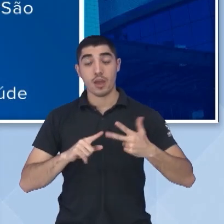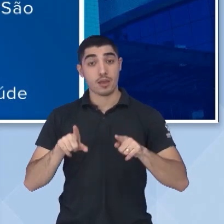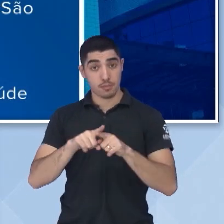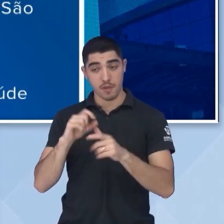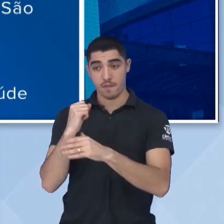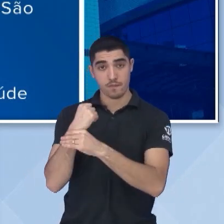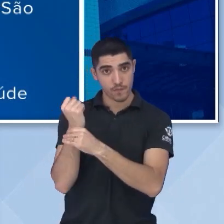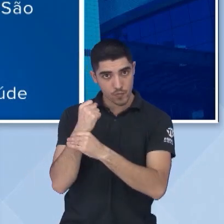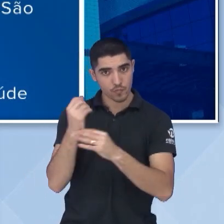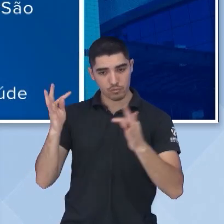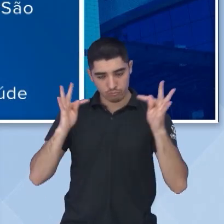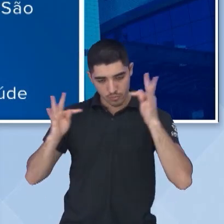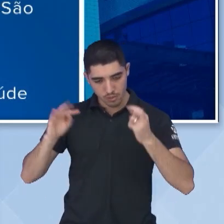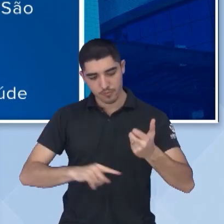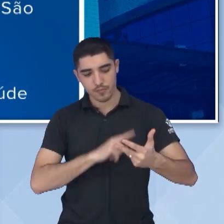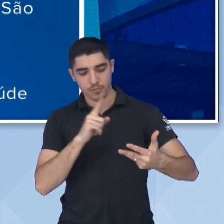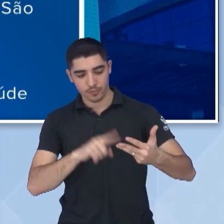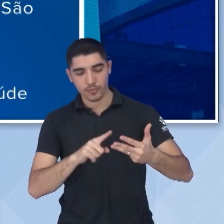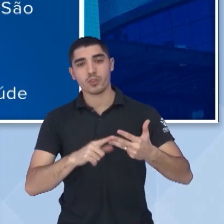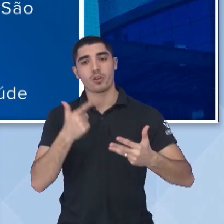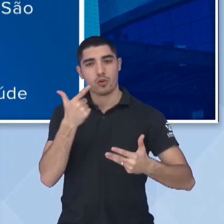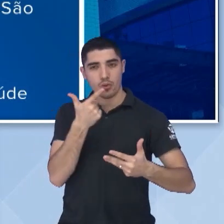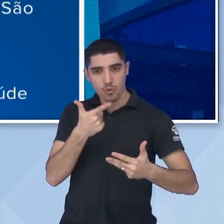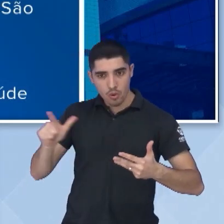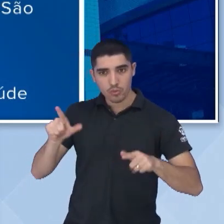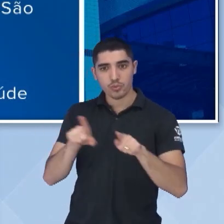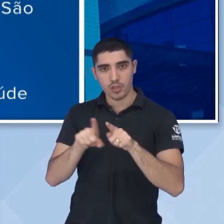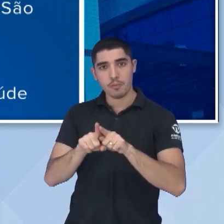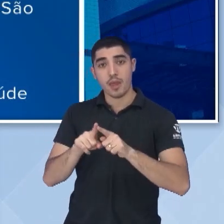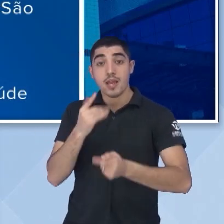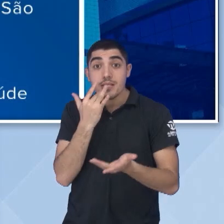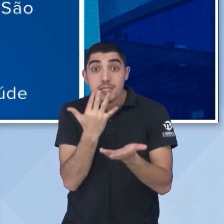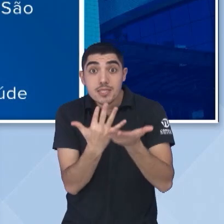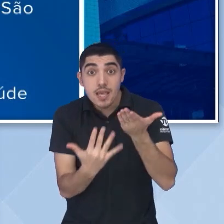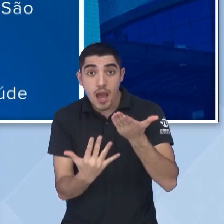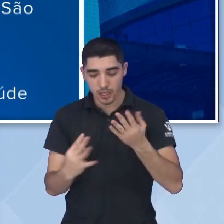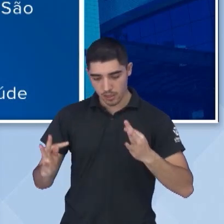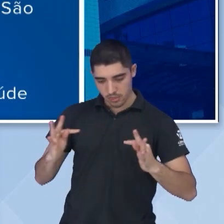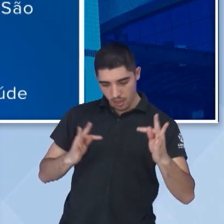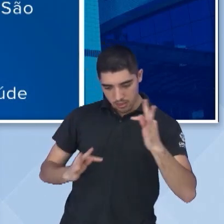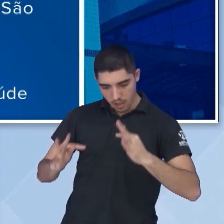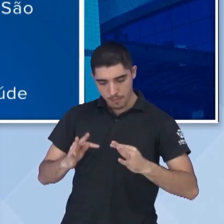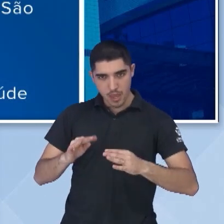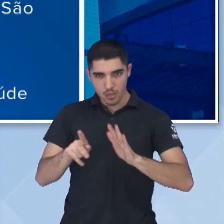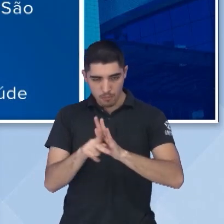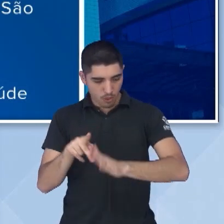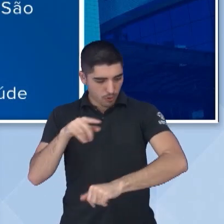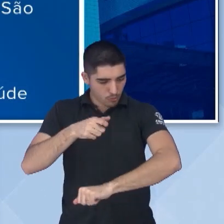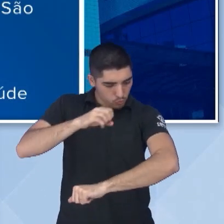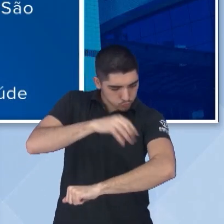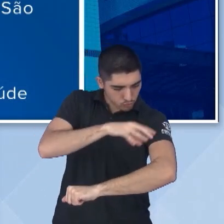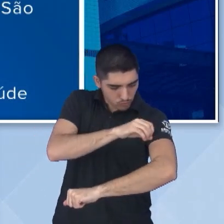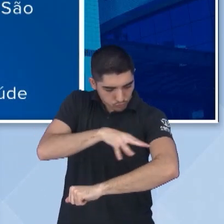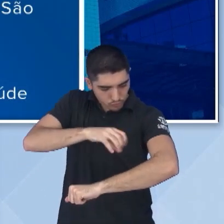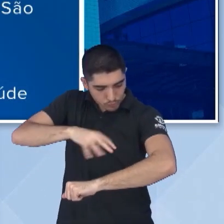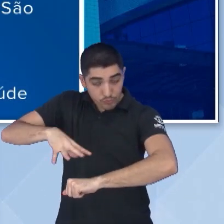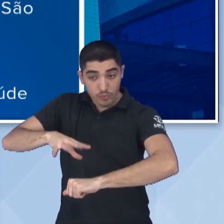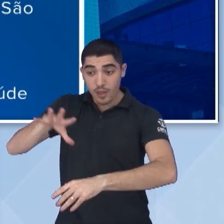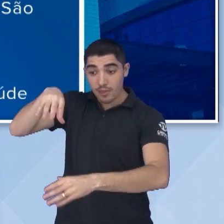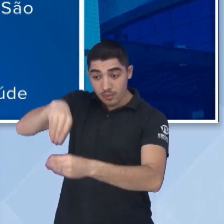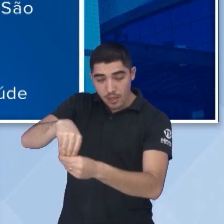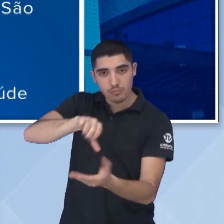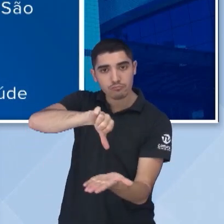musicoterapia e técnicas orientais de terapia corporal nas unidades de saúde e